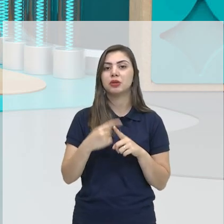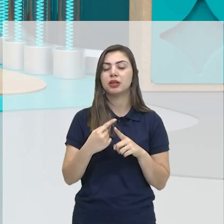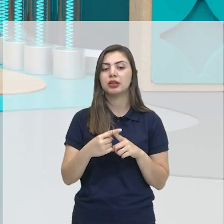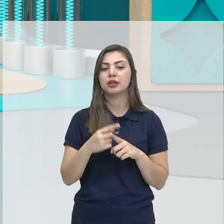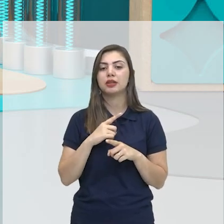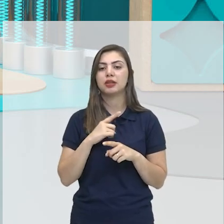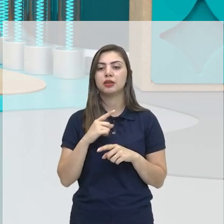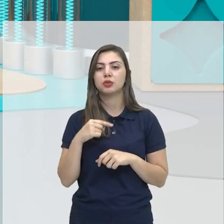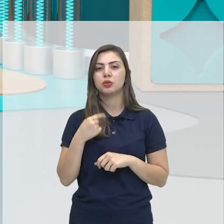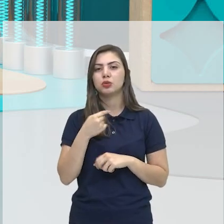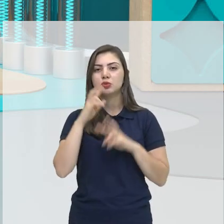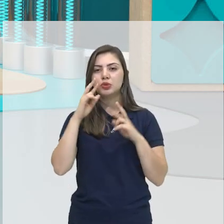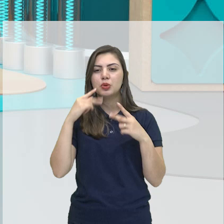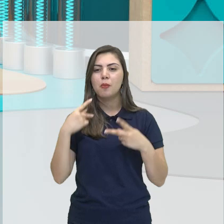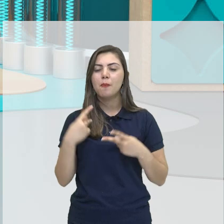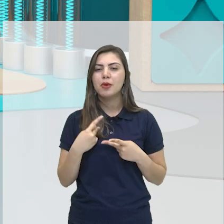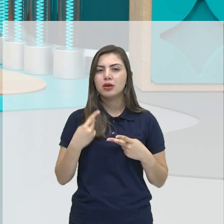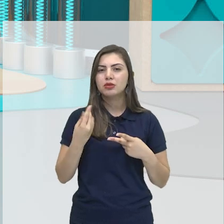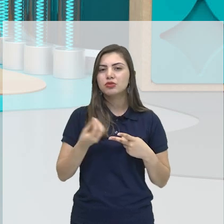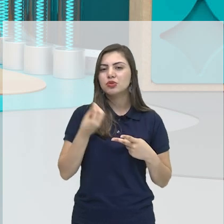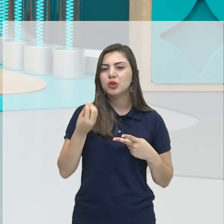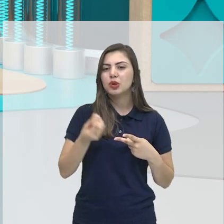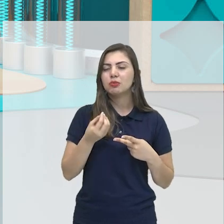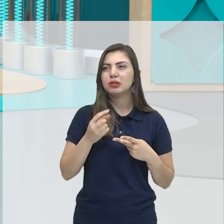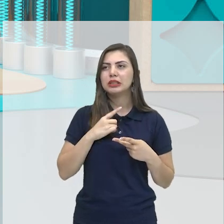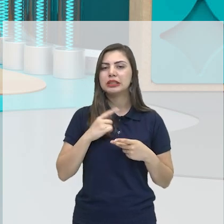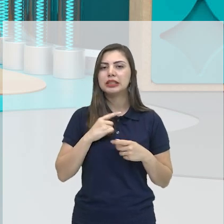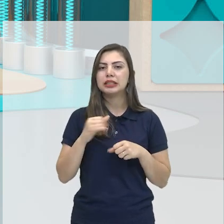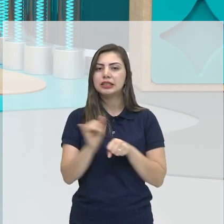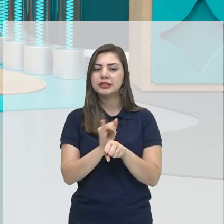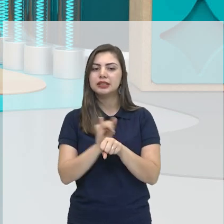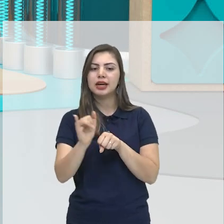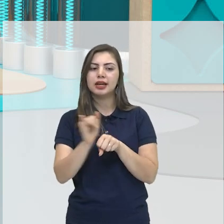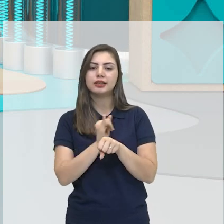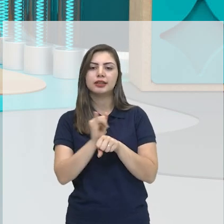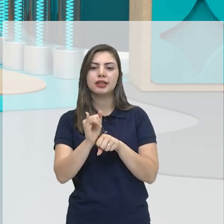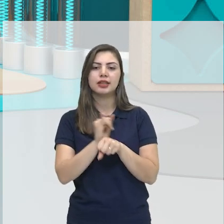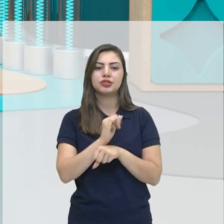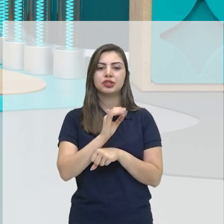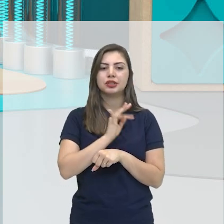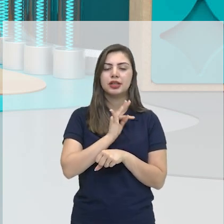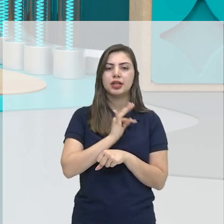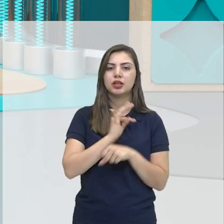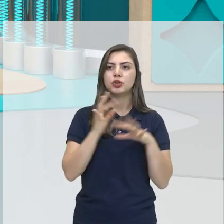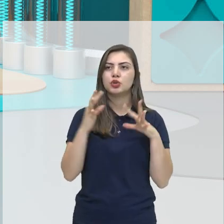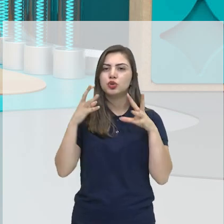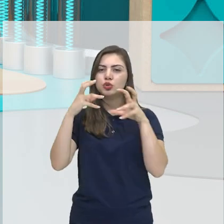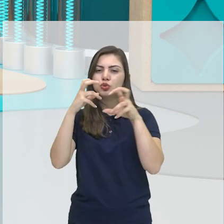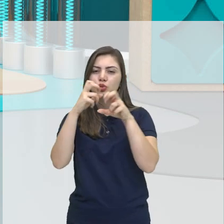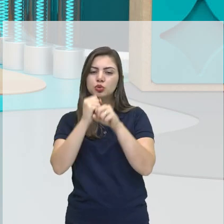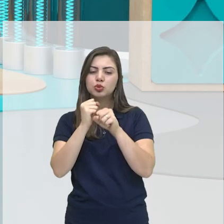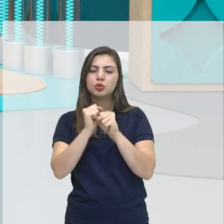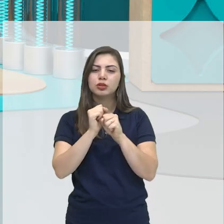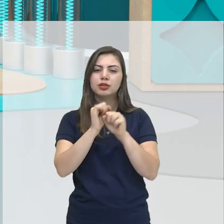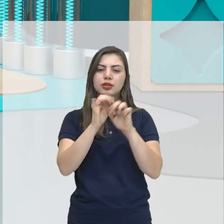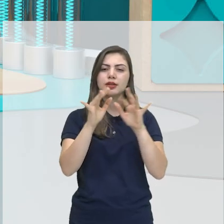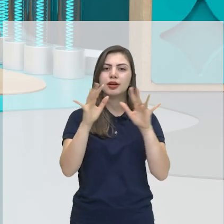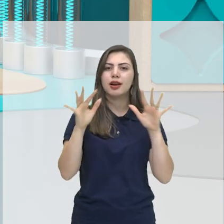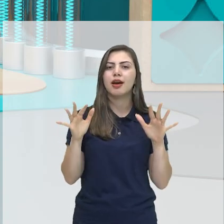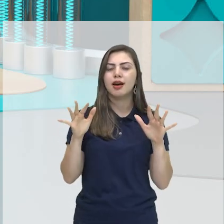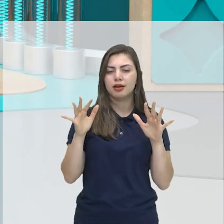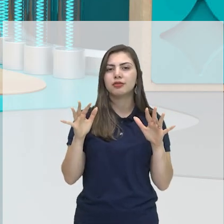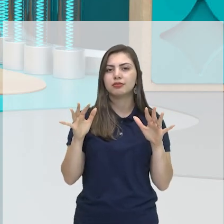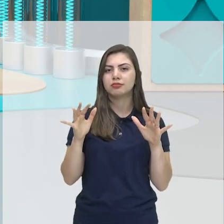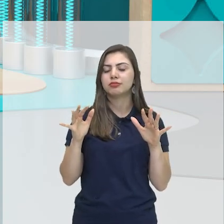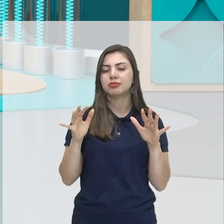perspectiva, composição em duas dimensões. Quando eu estou falando de duas dimensões, a gente só tem a altura e a largura,